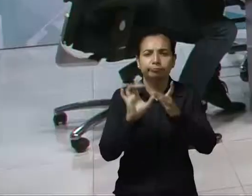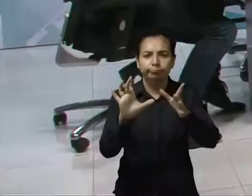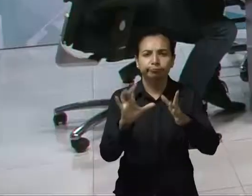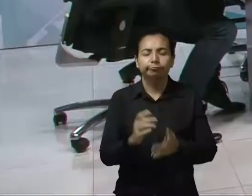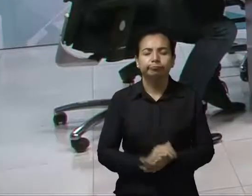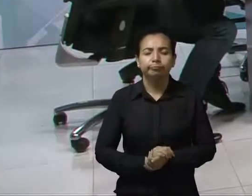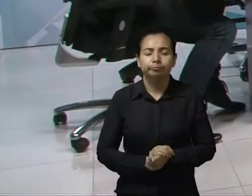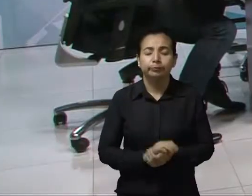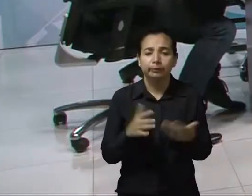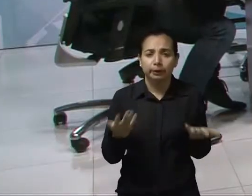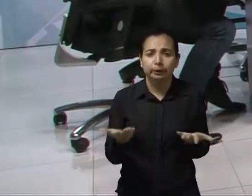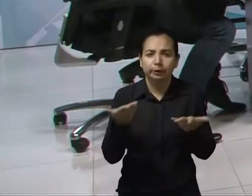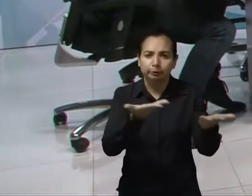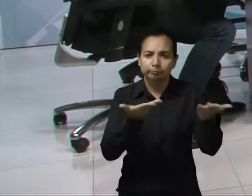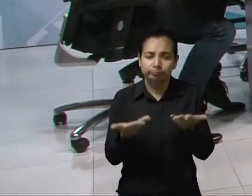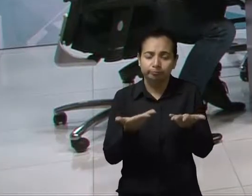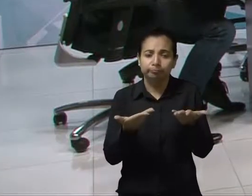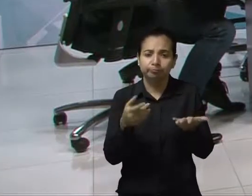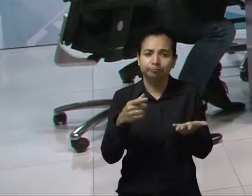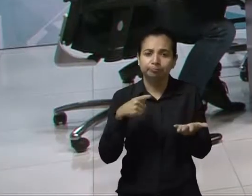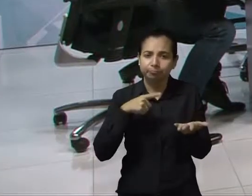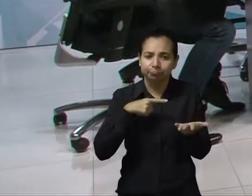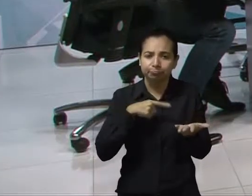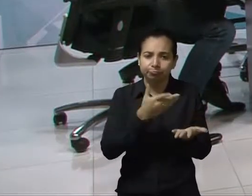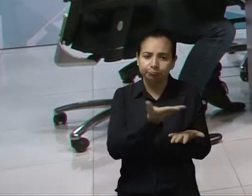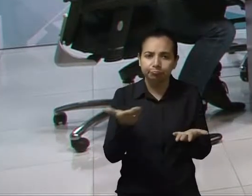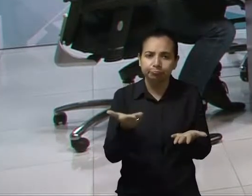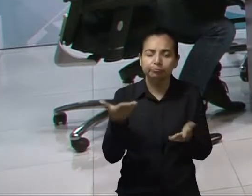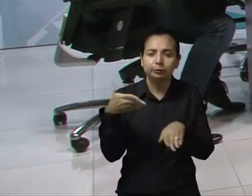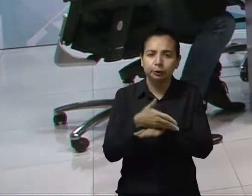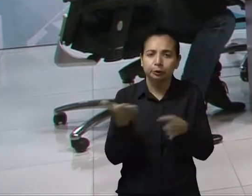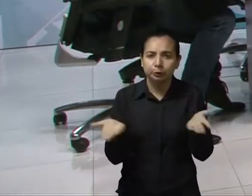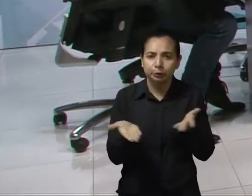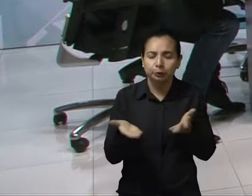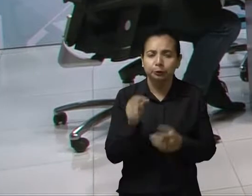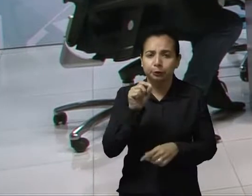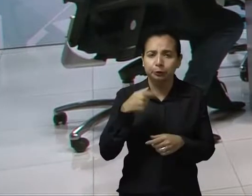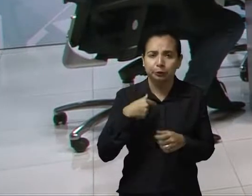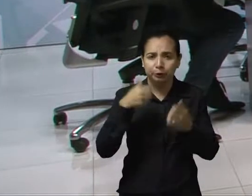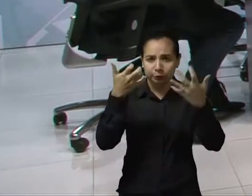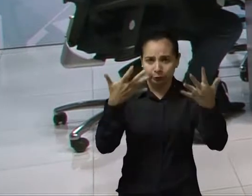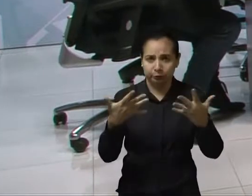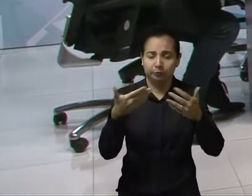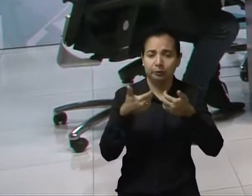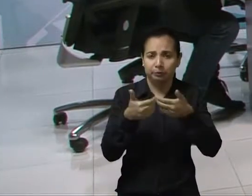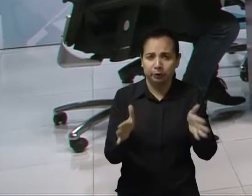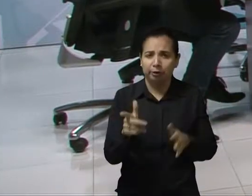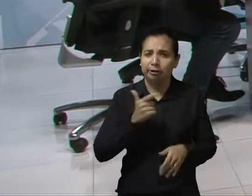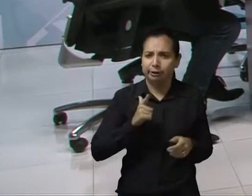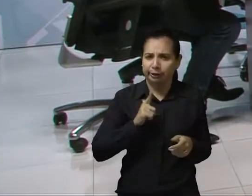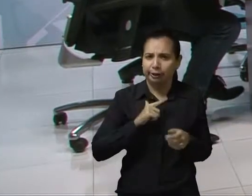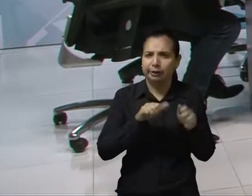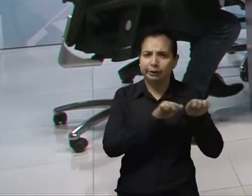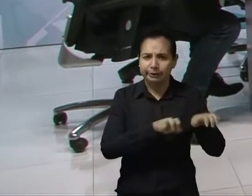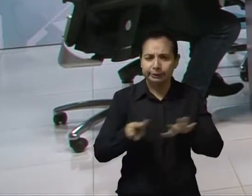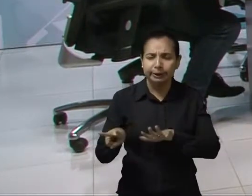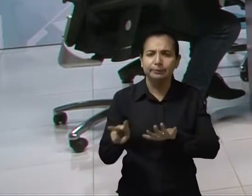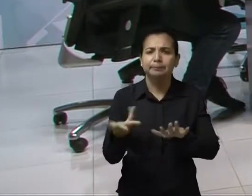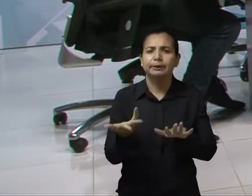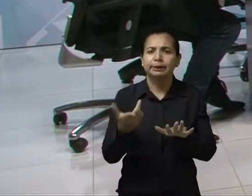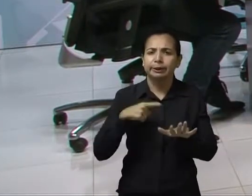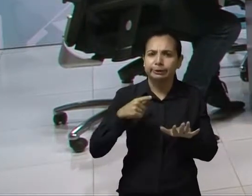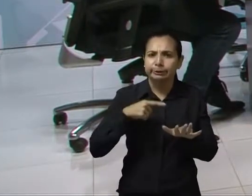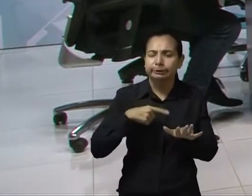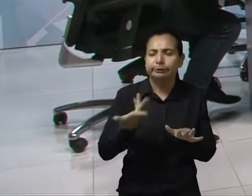senhores, agradecendo desde já as participações. Como disse na abertura do programa, tivemos uma semana extremamente movimentada